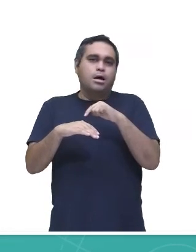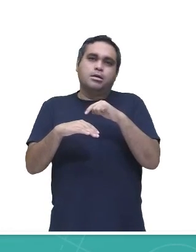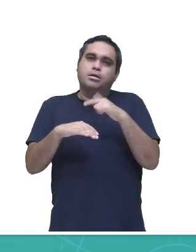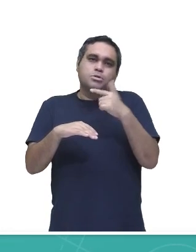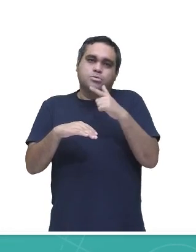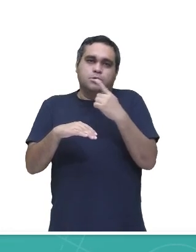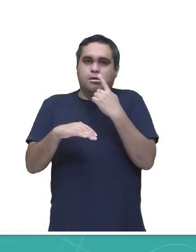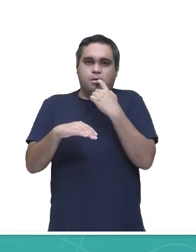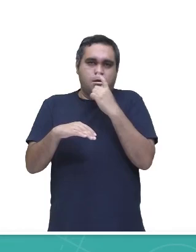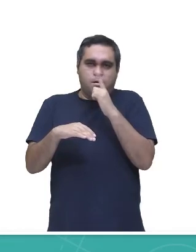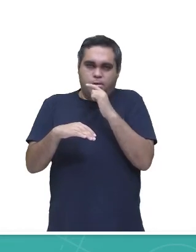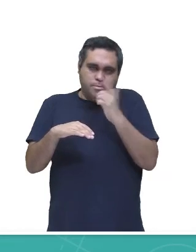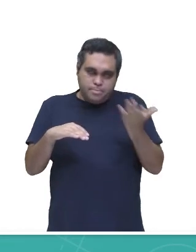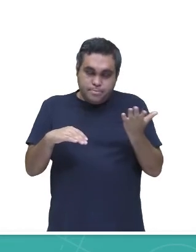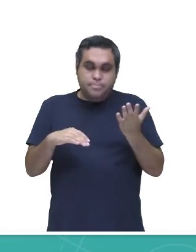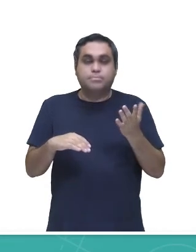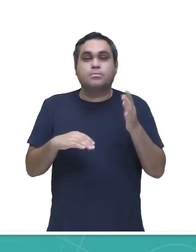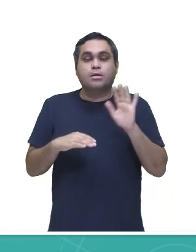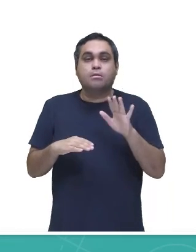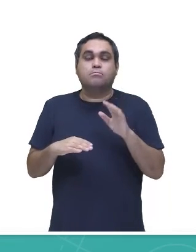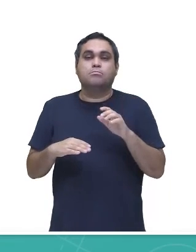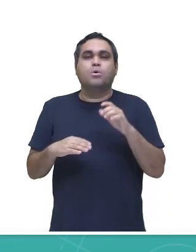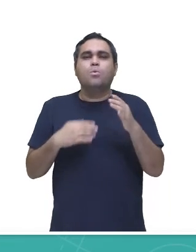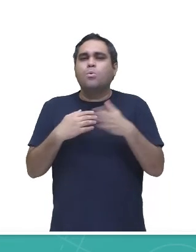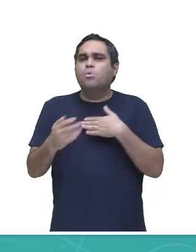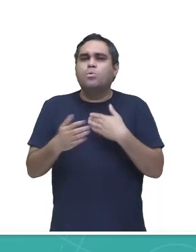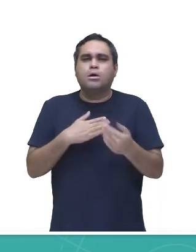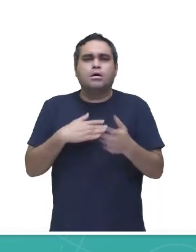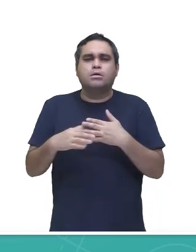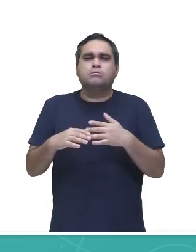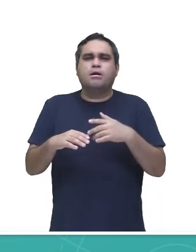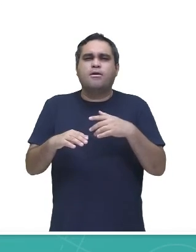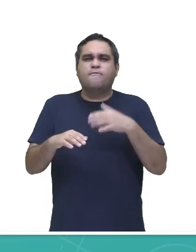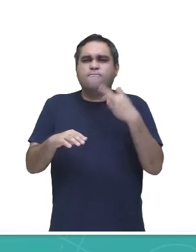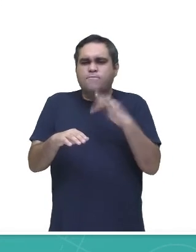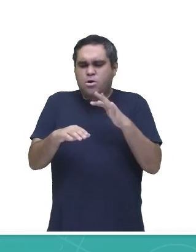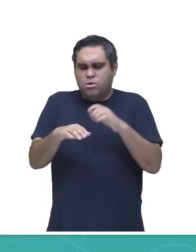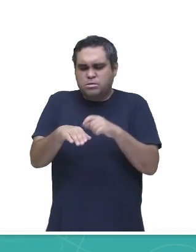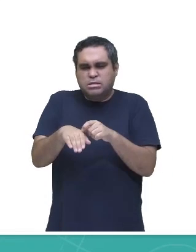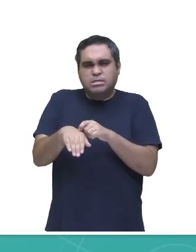derme. Qualquer ferimento que sofremos, ao sangrar,